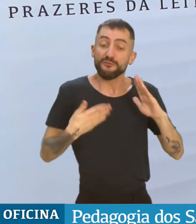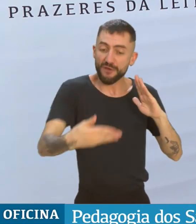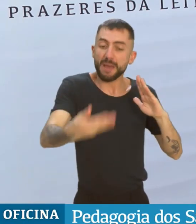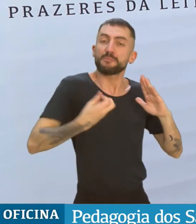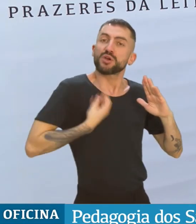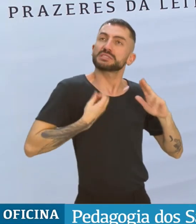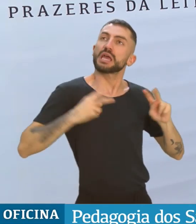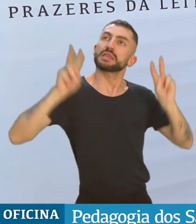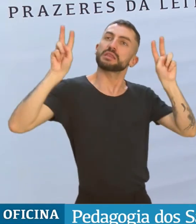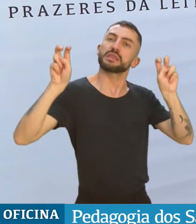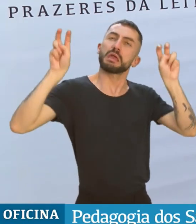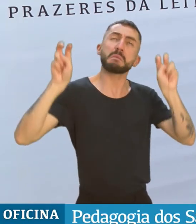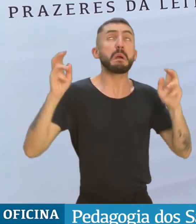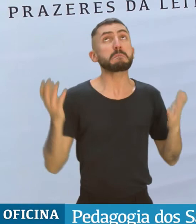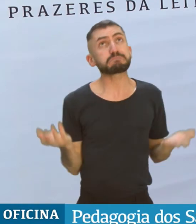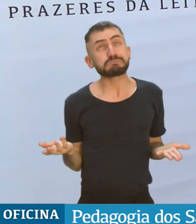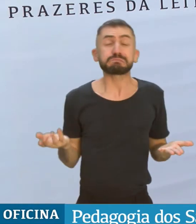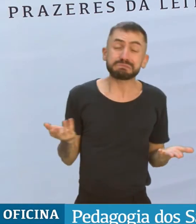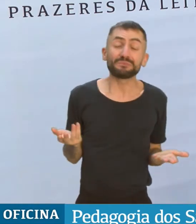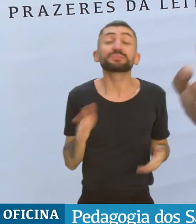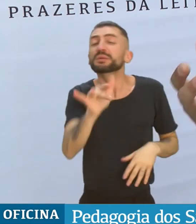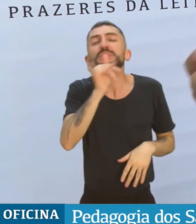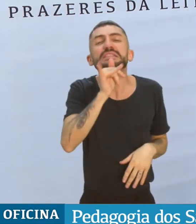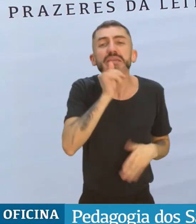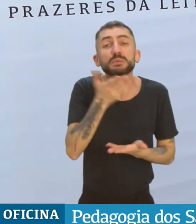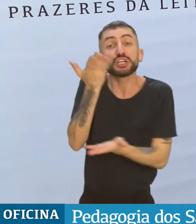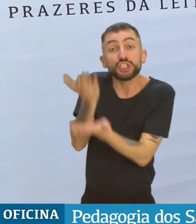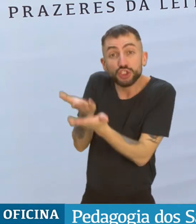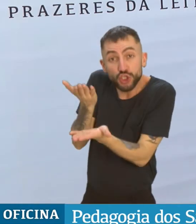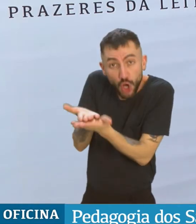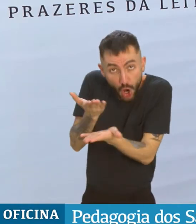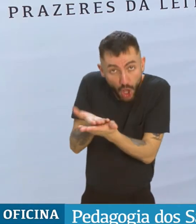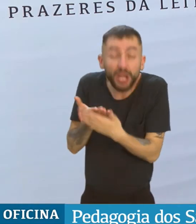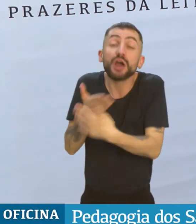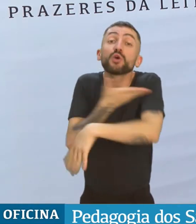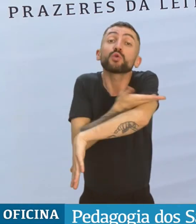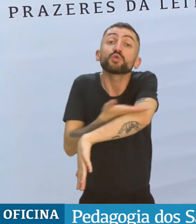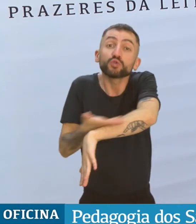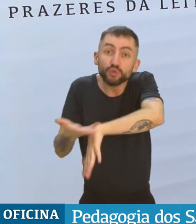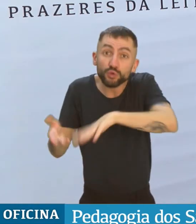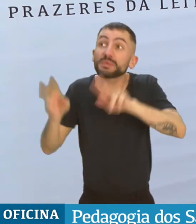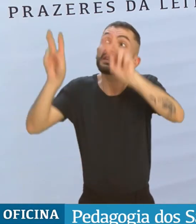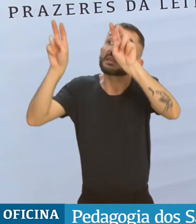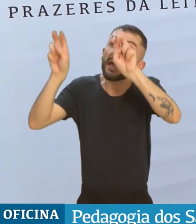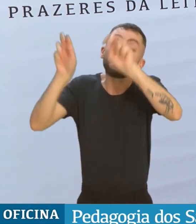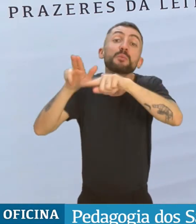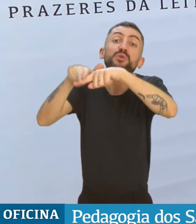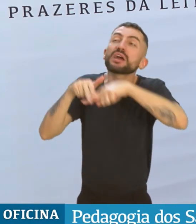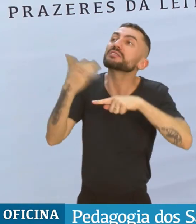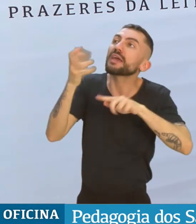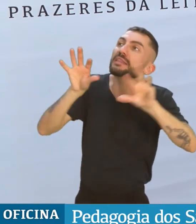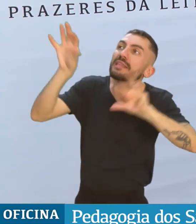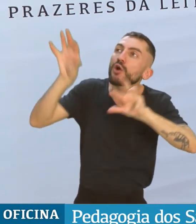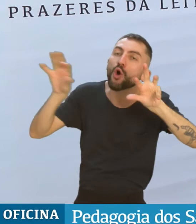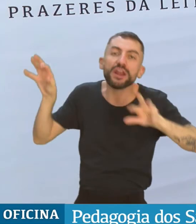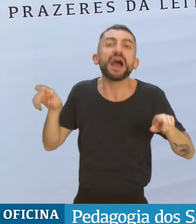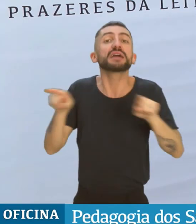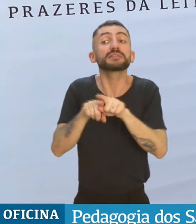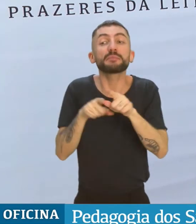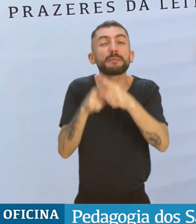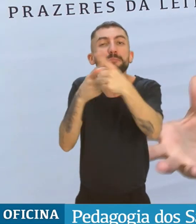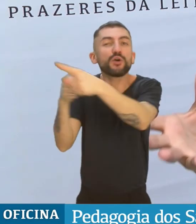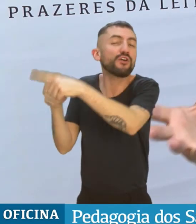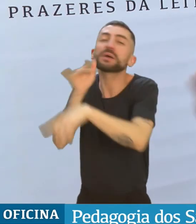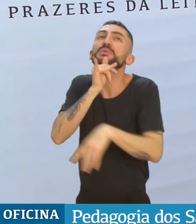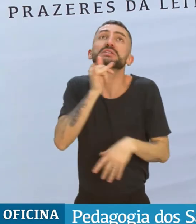os saraus nas escolas, a gente procurava ter um tema mais para pensar na decoração e na provocação. Então, o tema